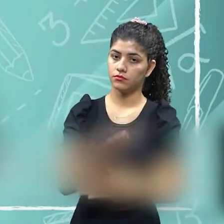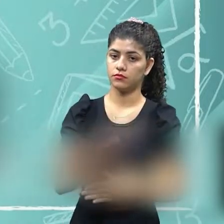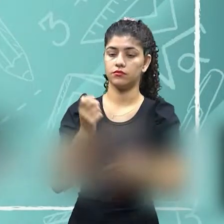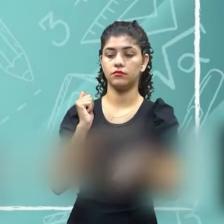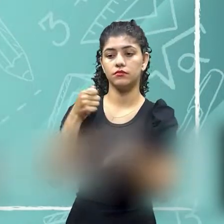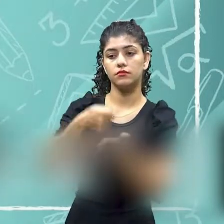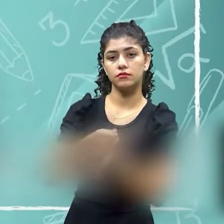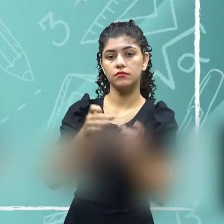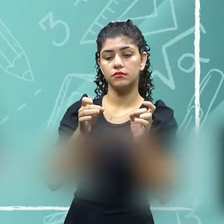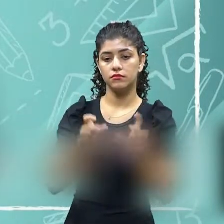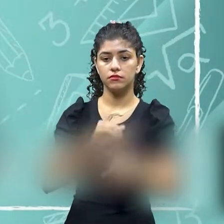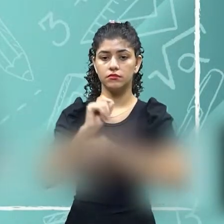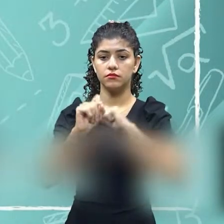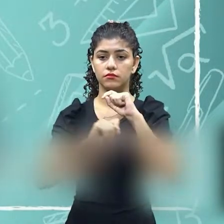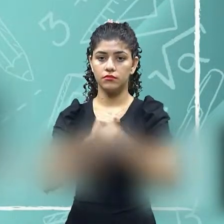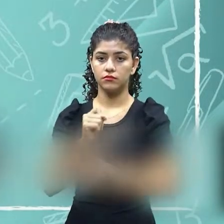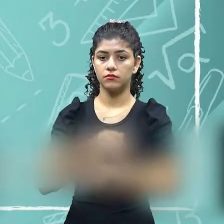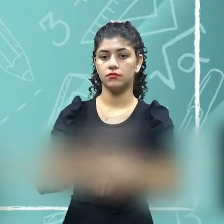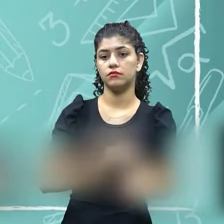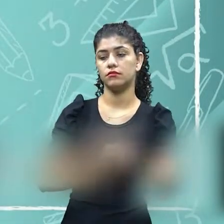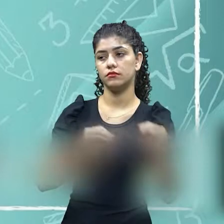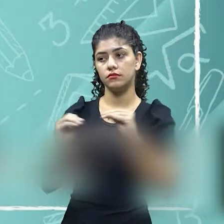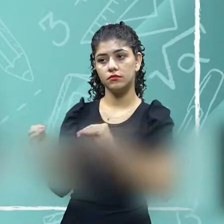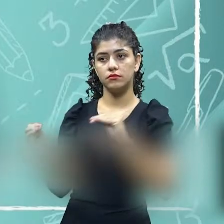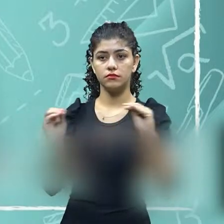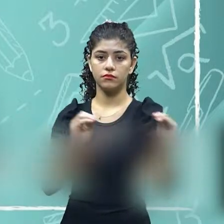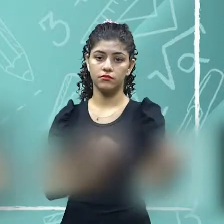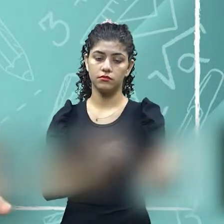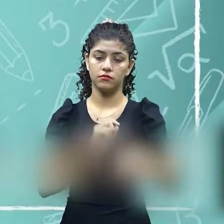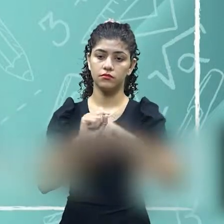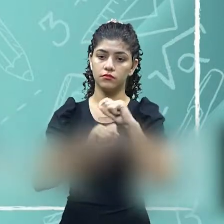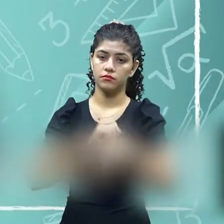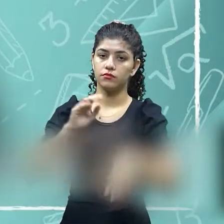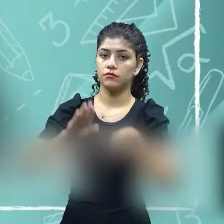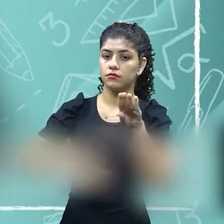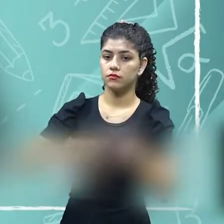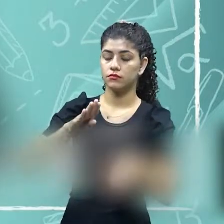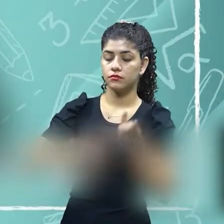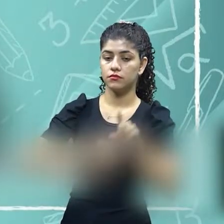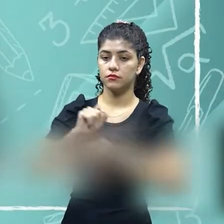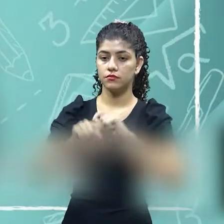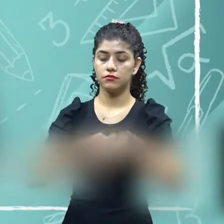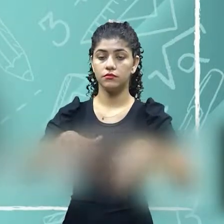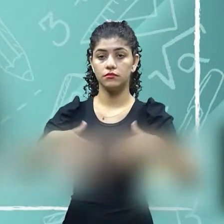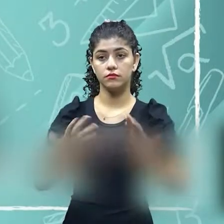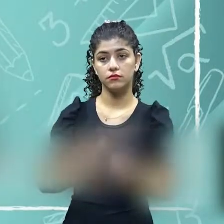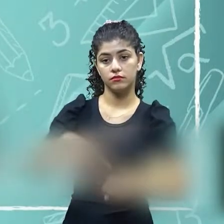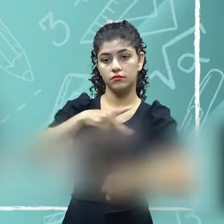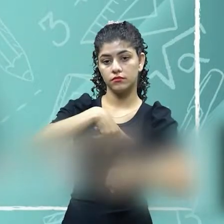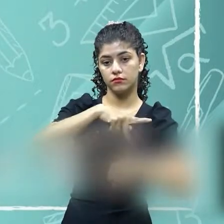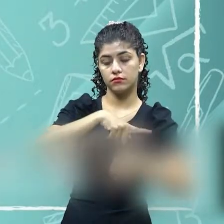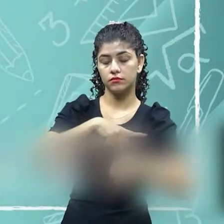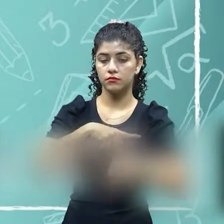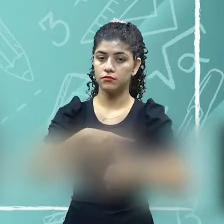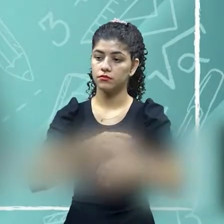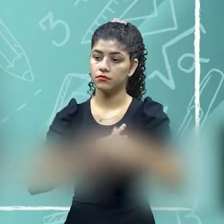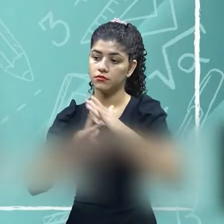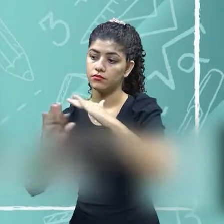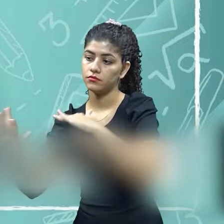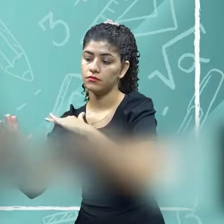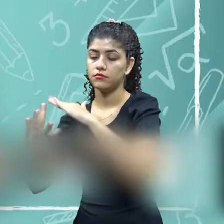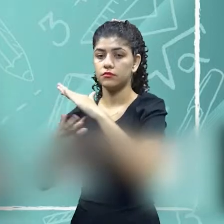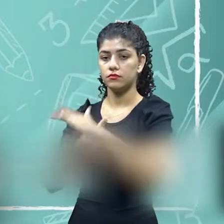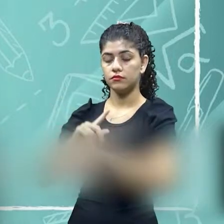venda entre importação e exportação, dependendo do lado de qual país está operando, se é importando, se é exportando,